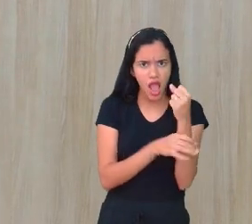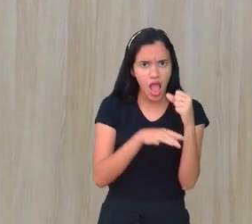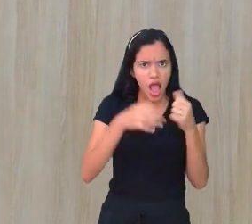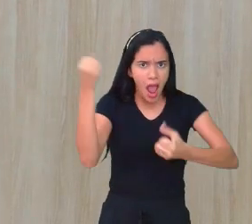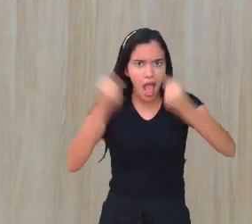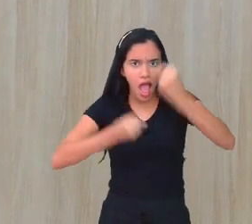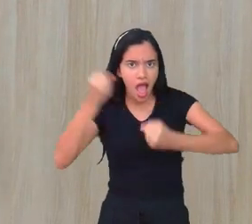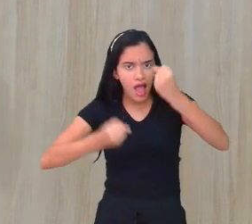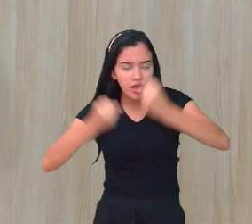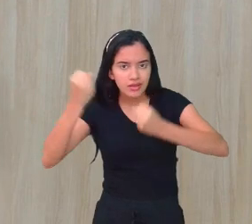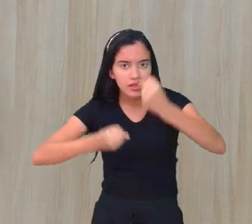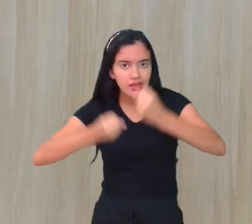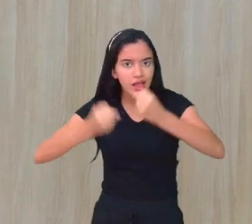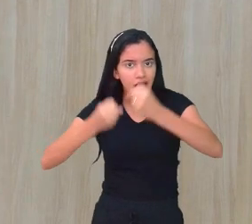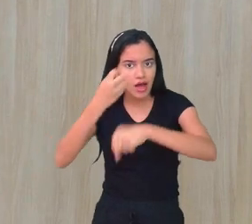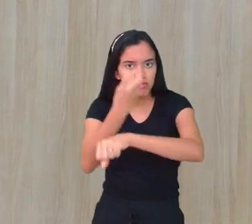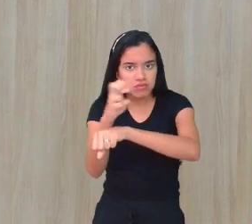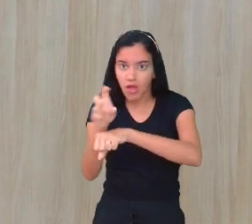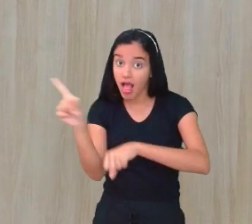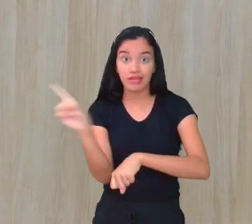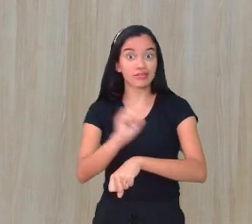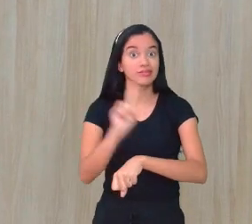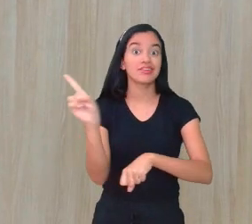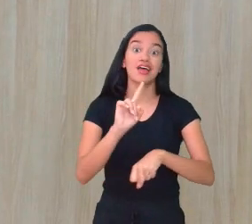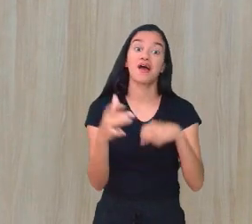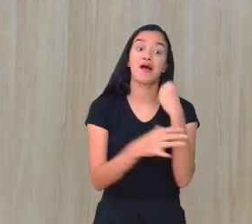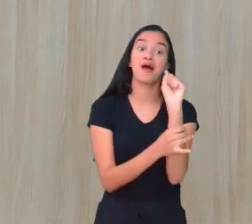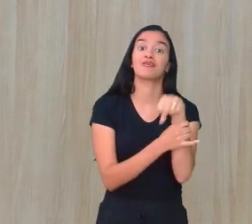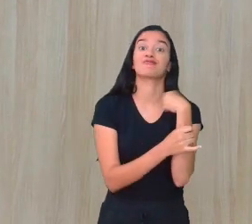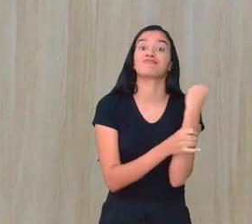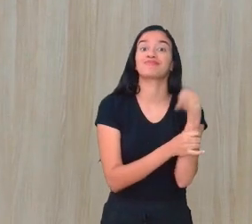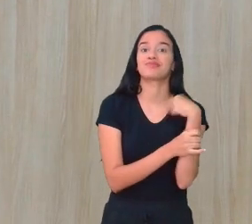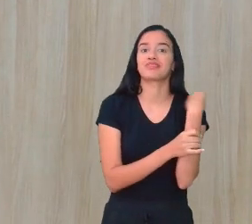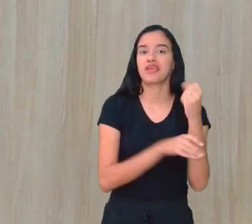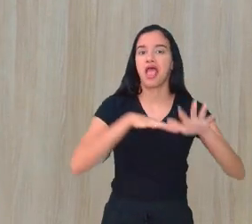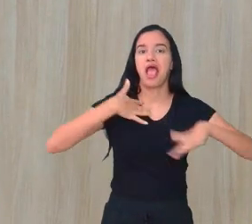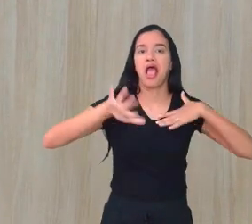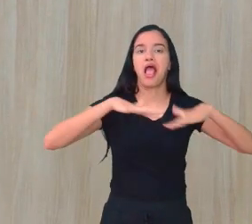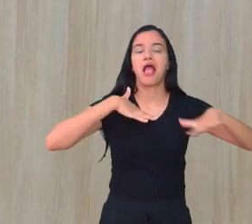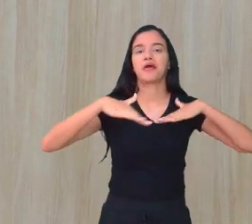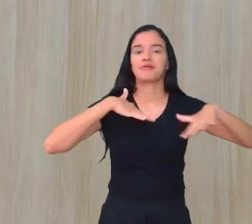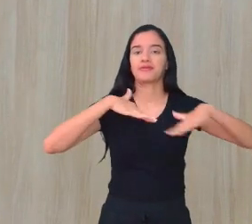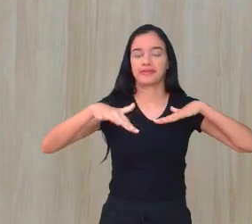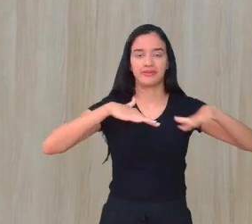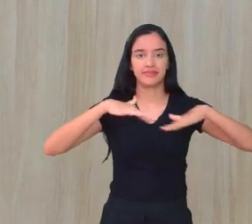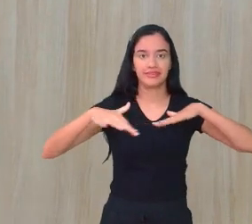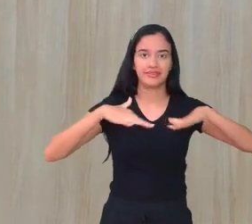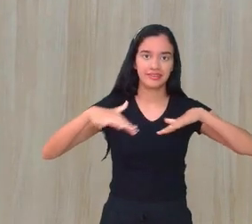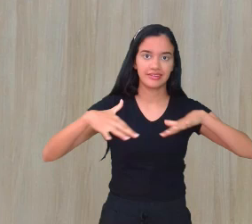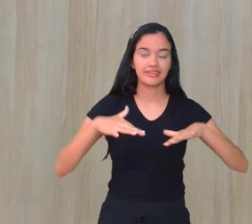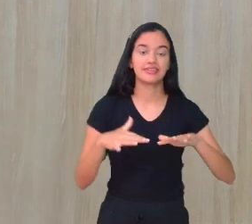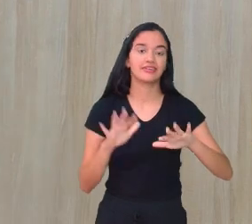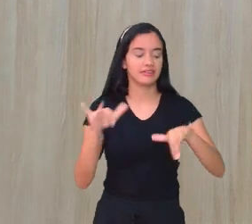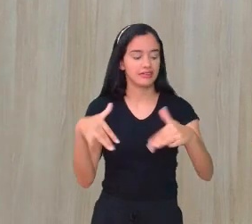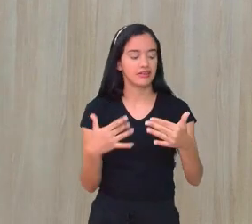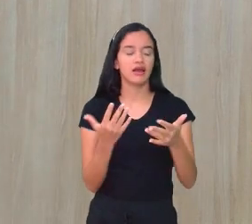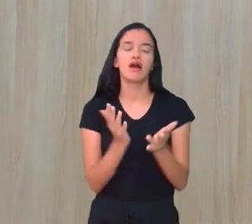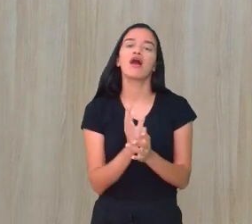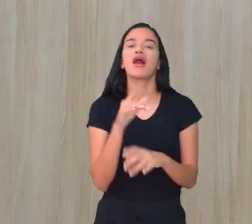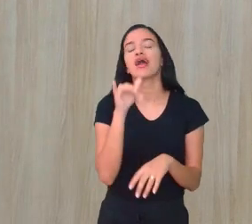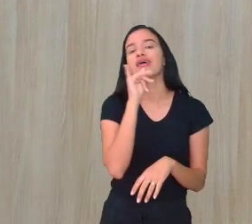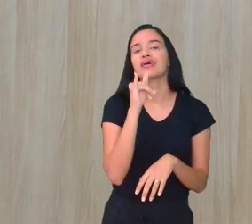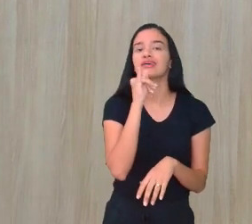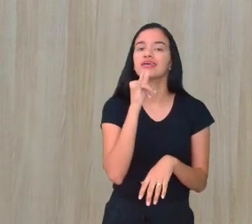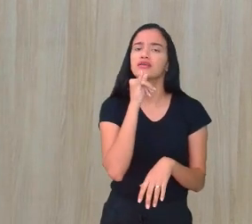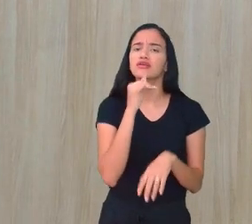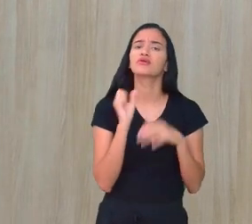viu? O motor da gente é o nosso corpo, né? É quem move, quem faz tudo acontecer. Então, essas tarefas